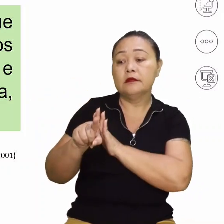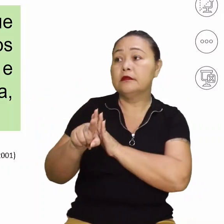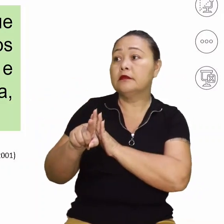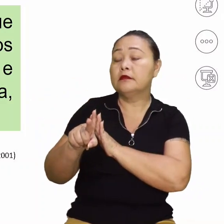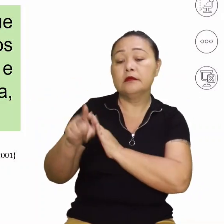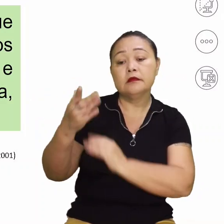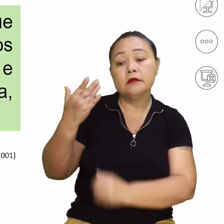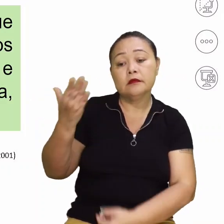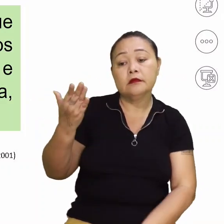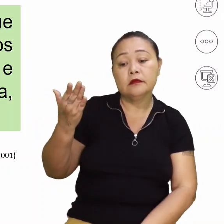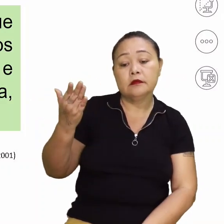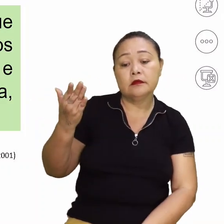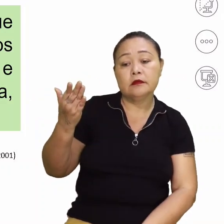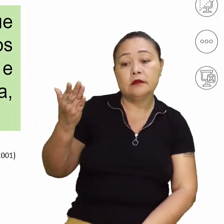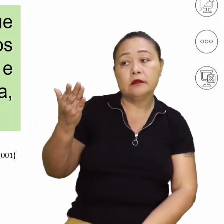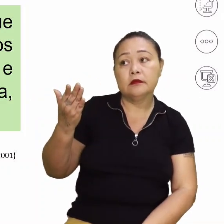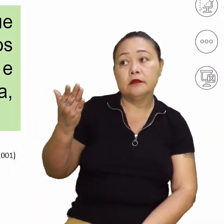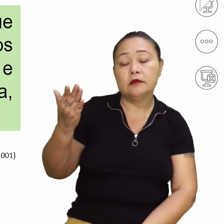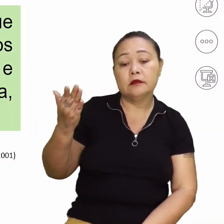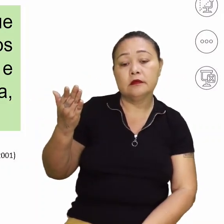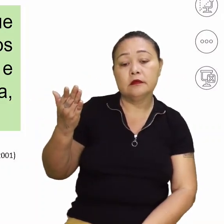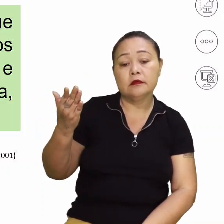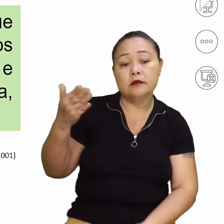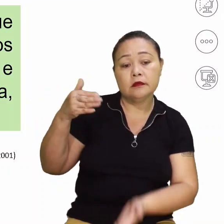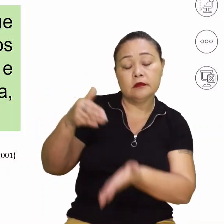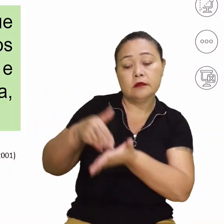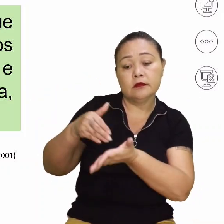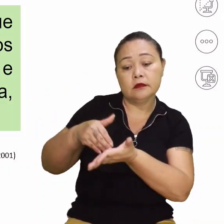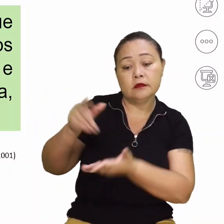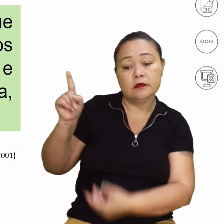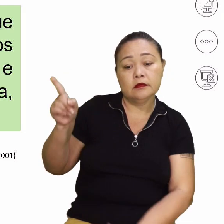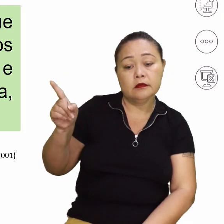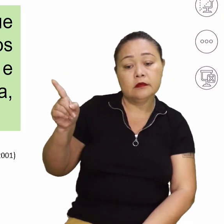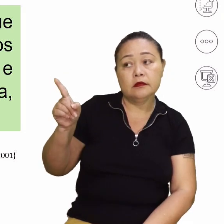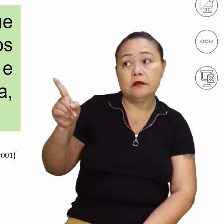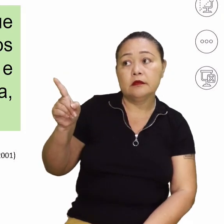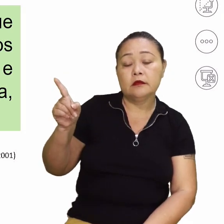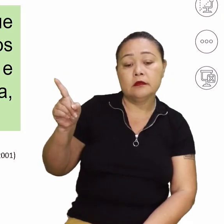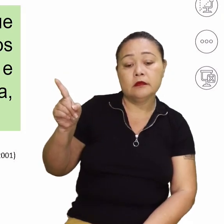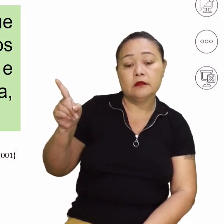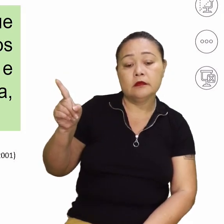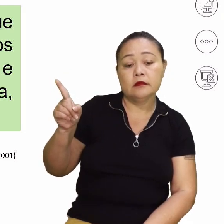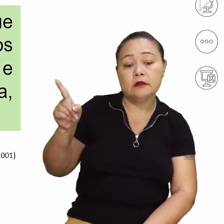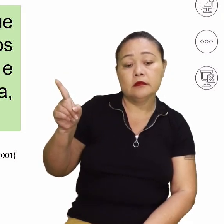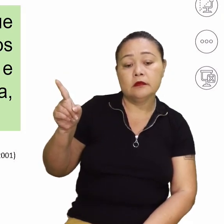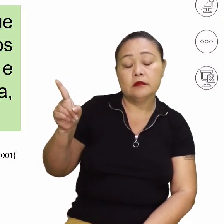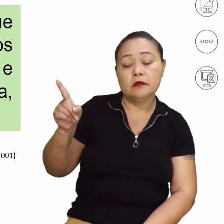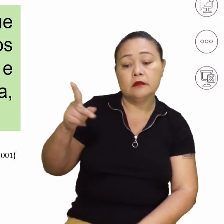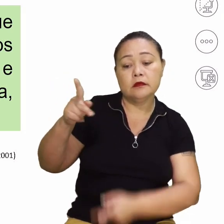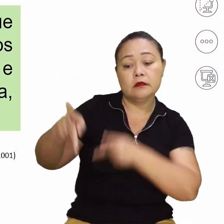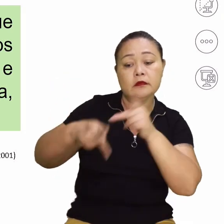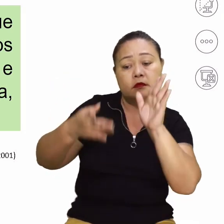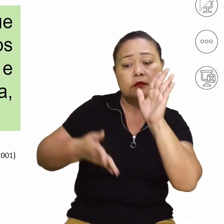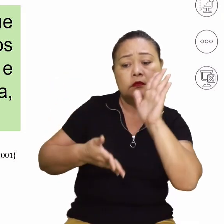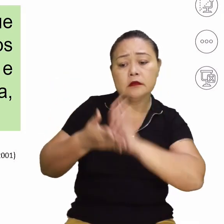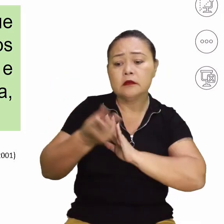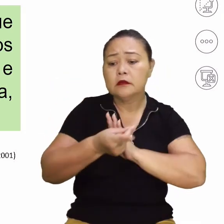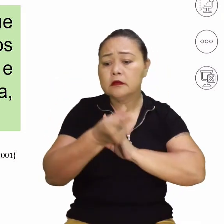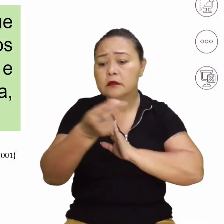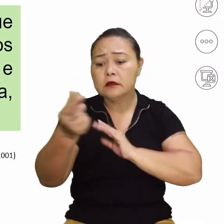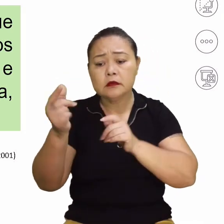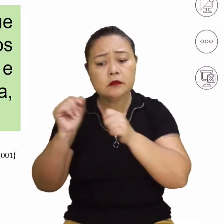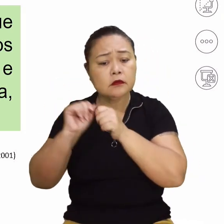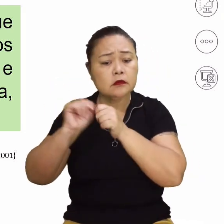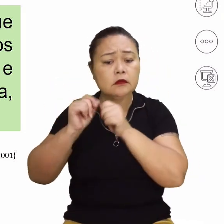olha só essa última esse último parágrafo aqui diz que os índios fugiram os